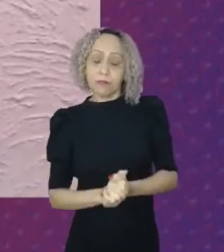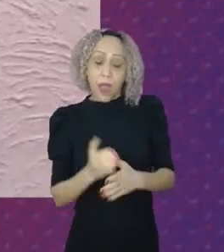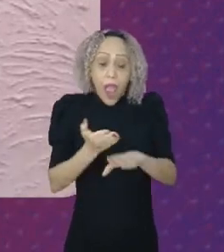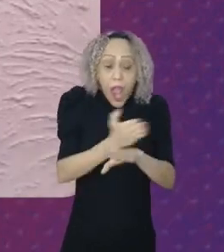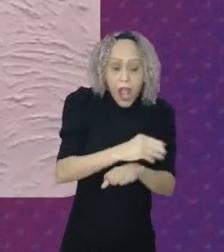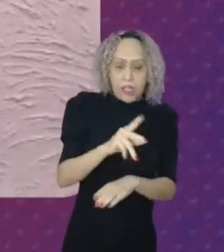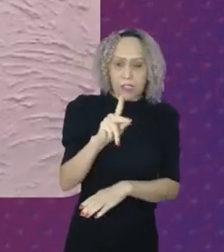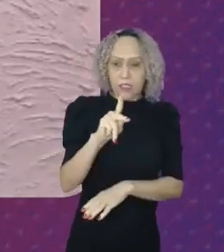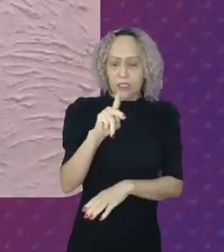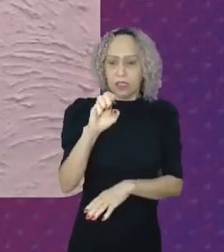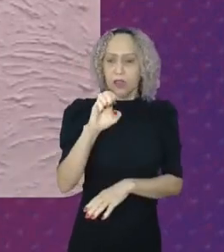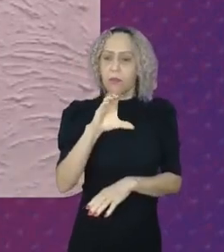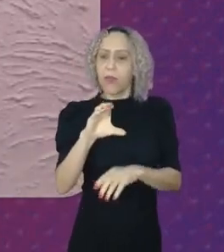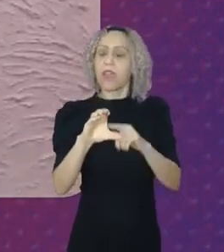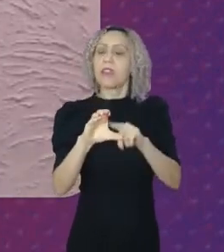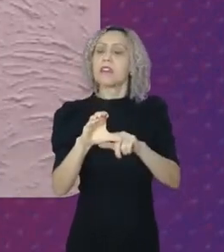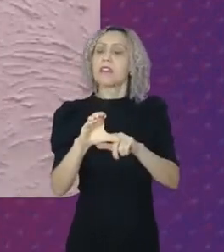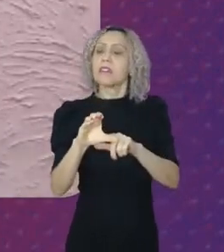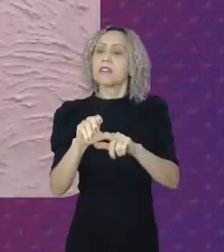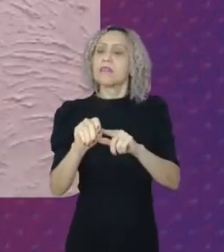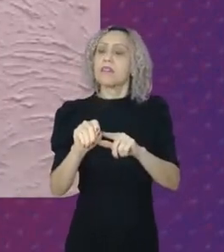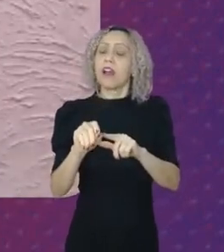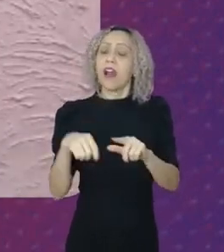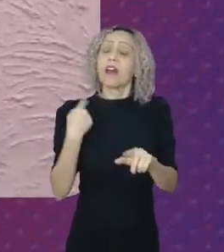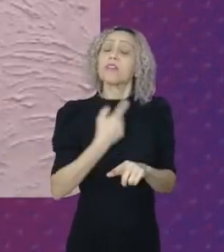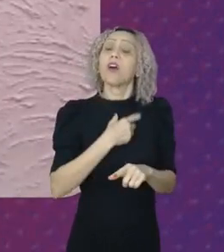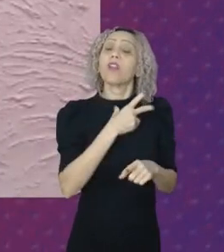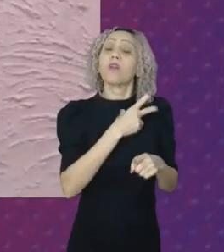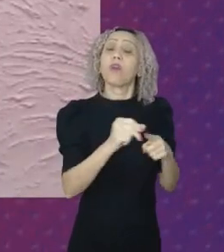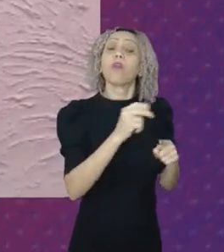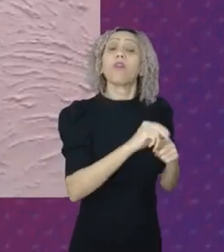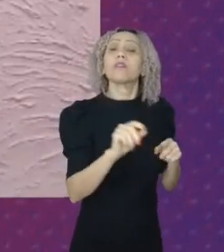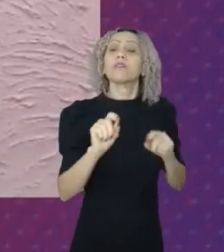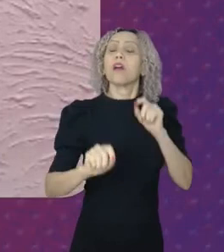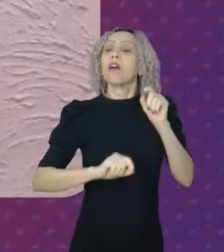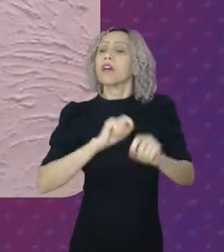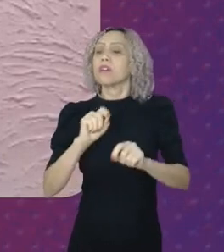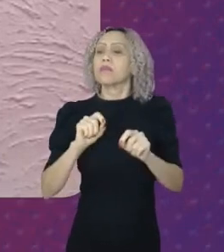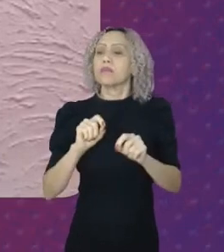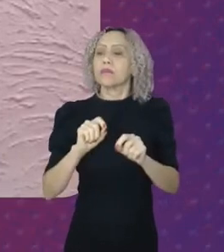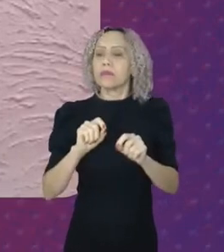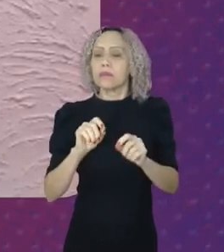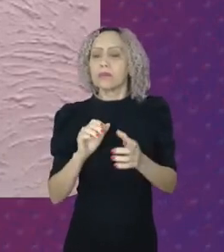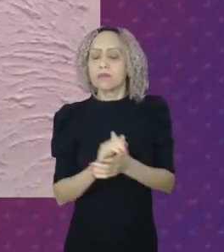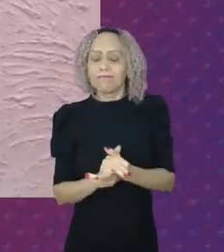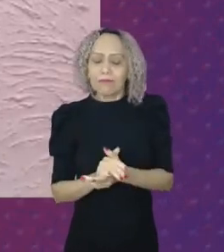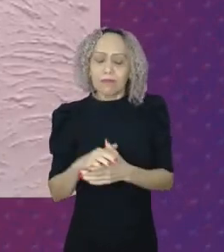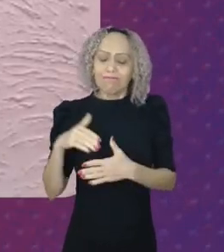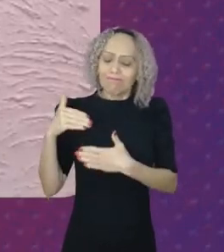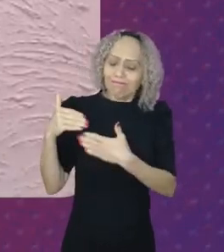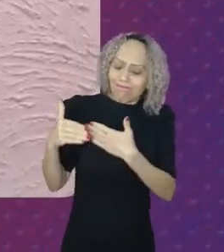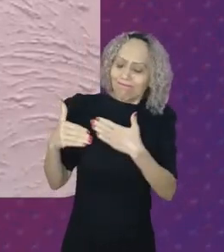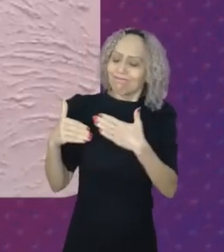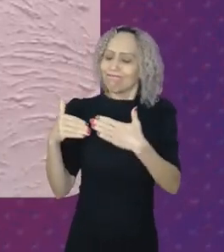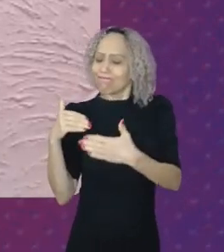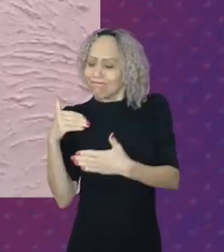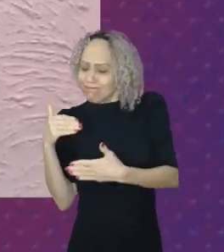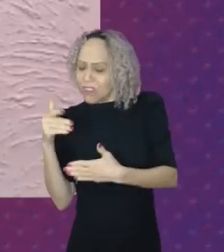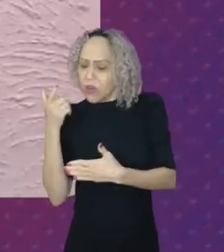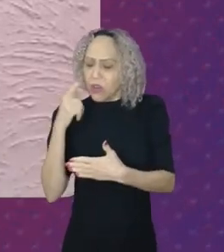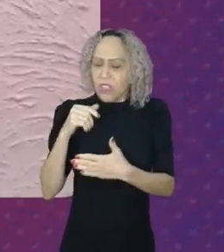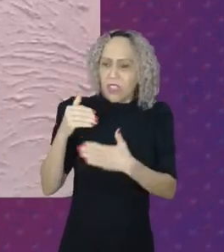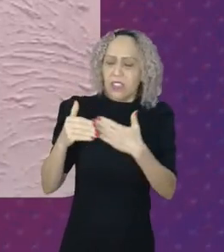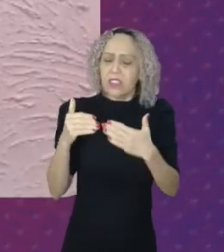PEC, as nossas conquistas vinham sempre como trabalho de formiguinha. A gente ia